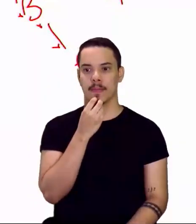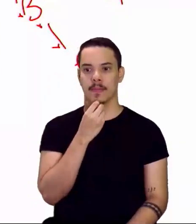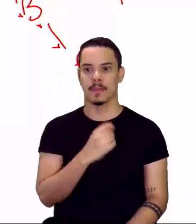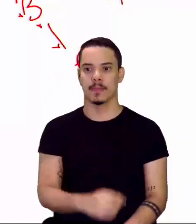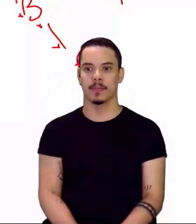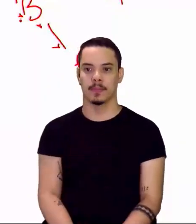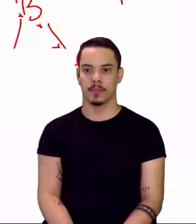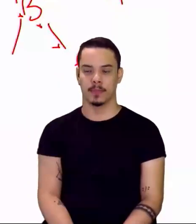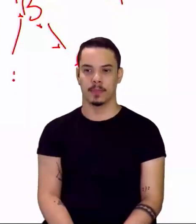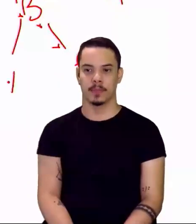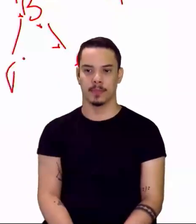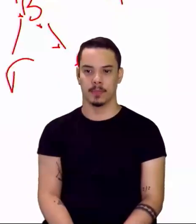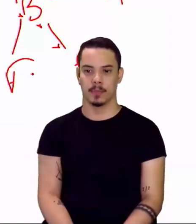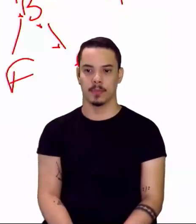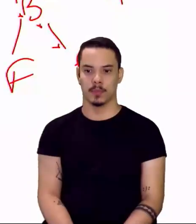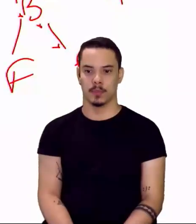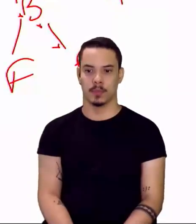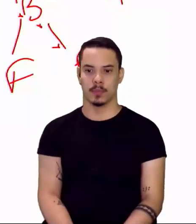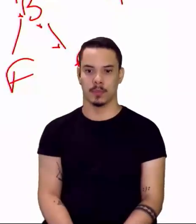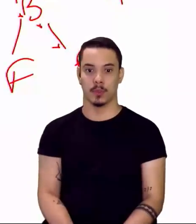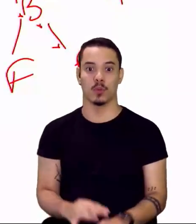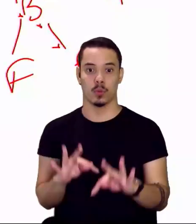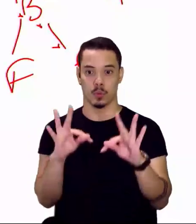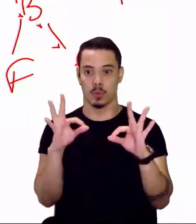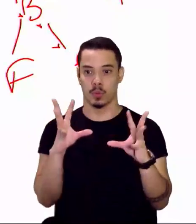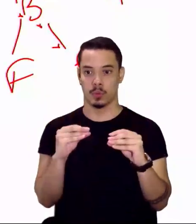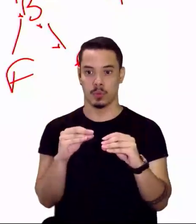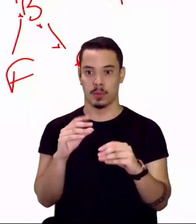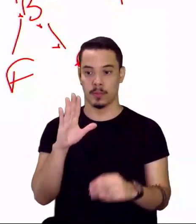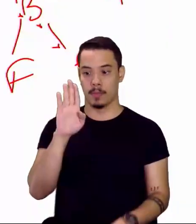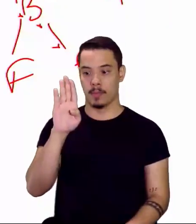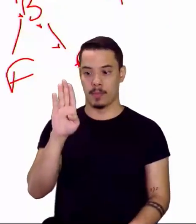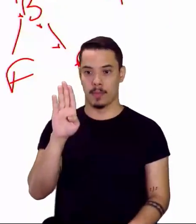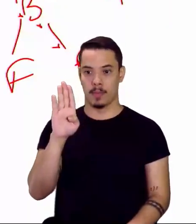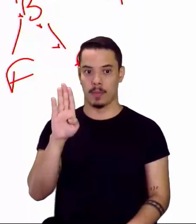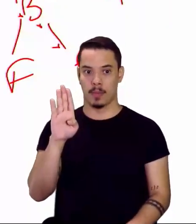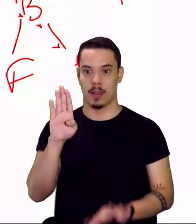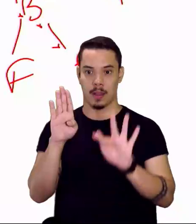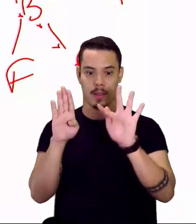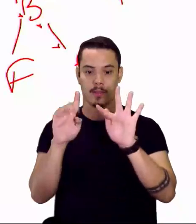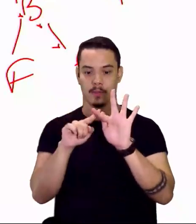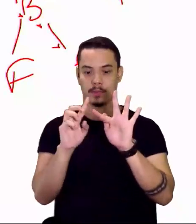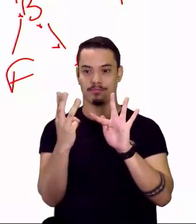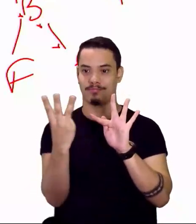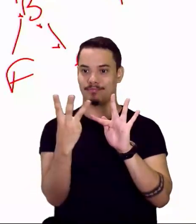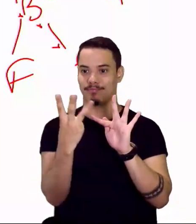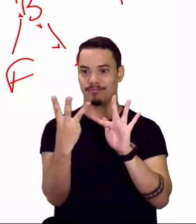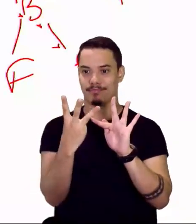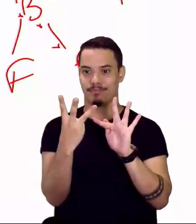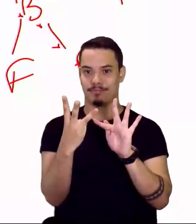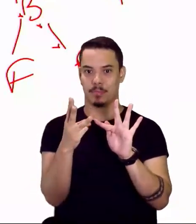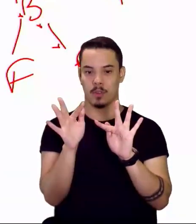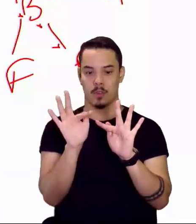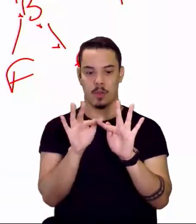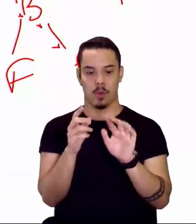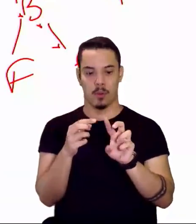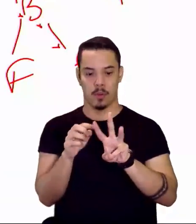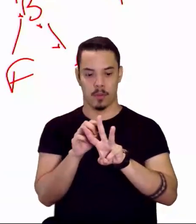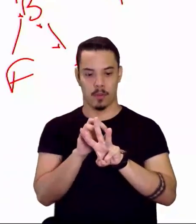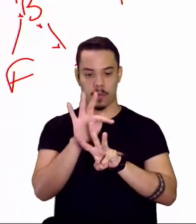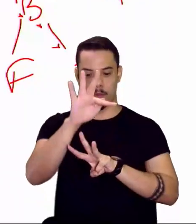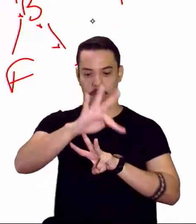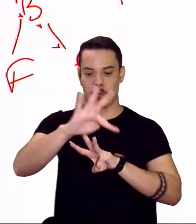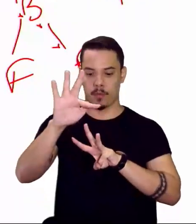e com outro flúor. Ficou o BF3. Portanto, ele agora ficou com quanto?